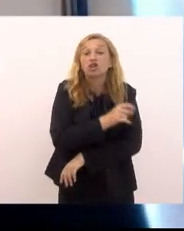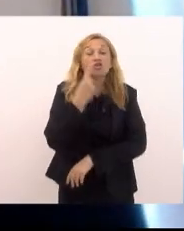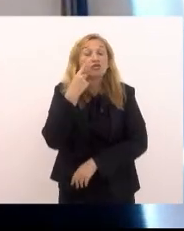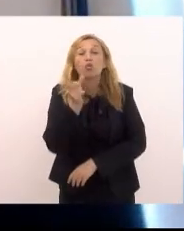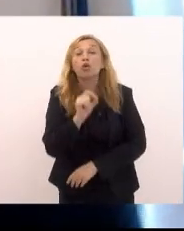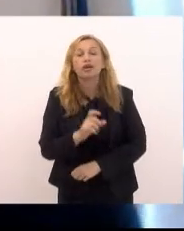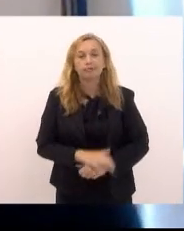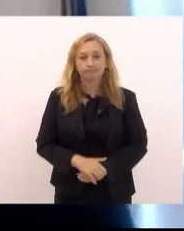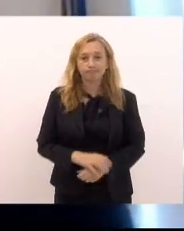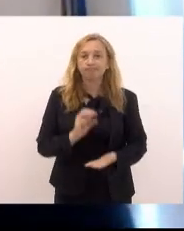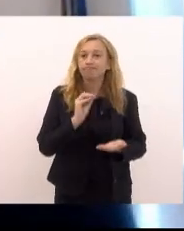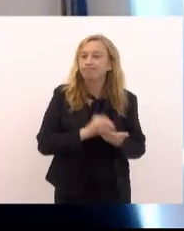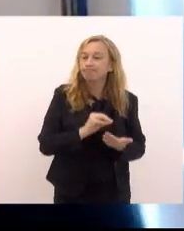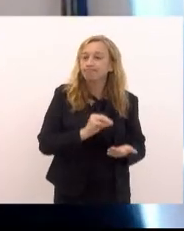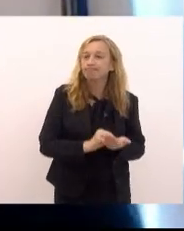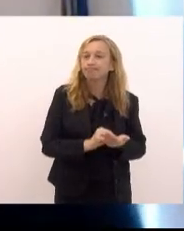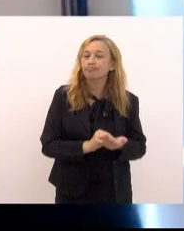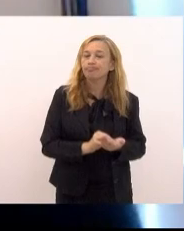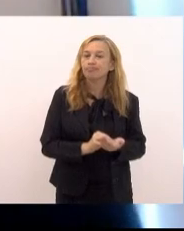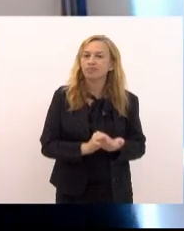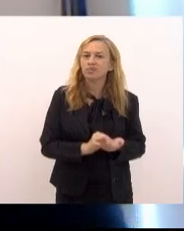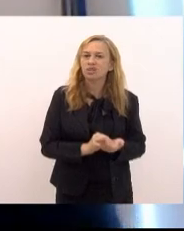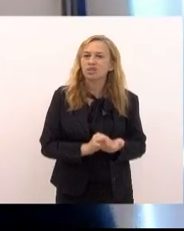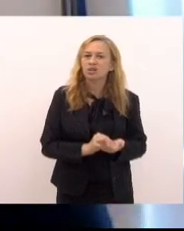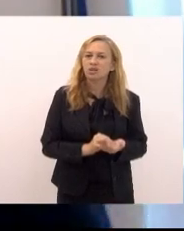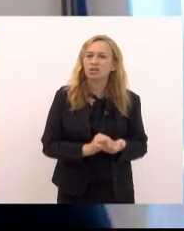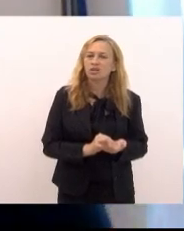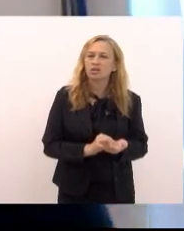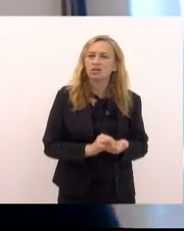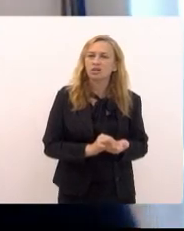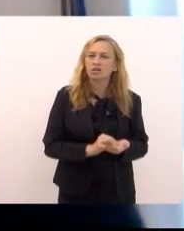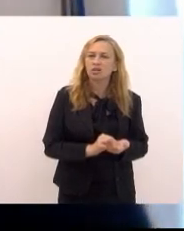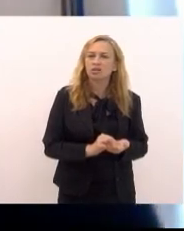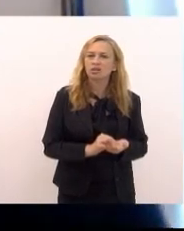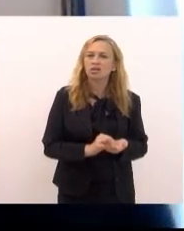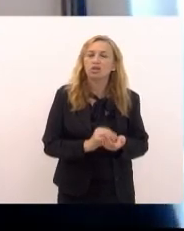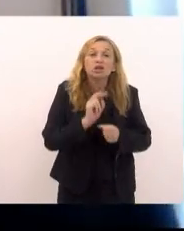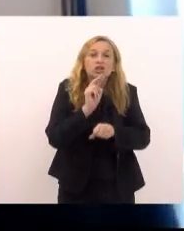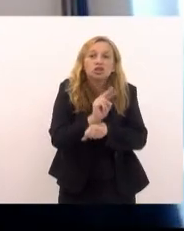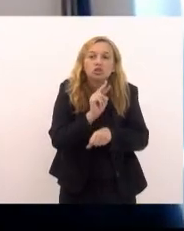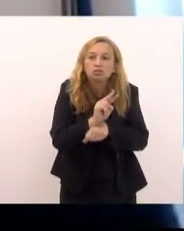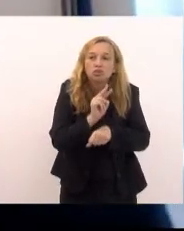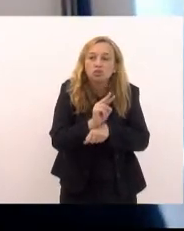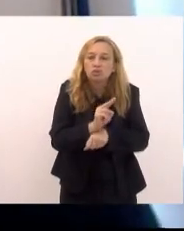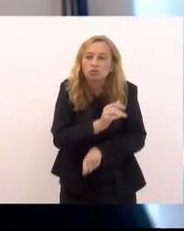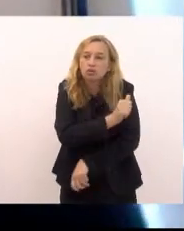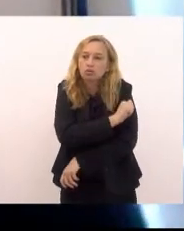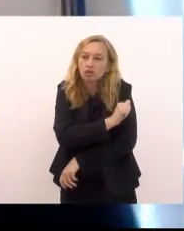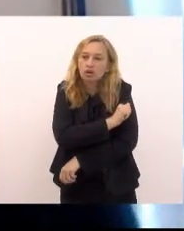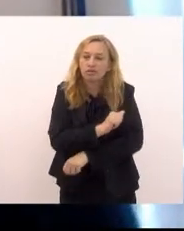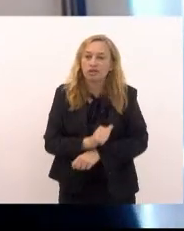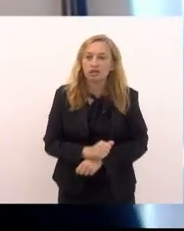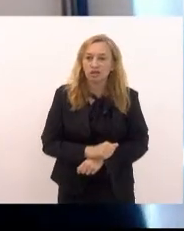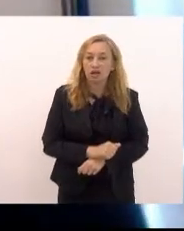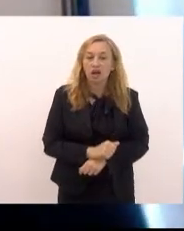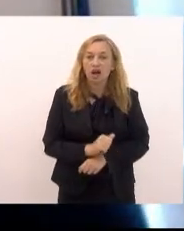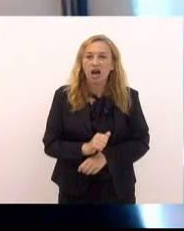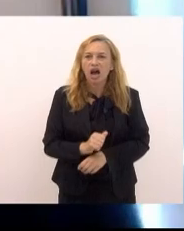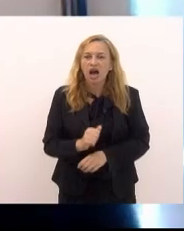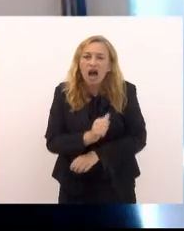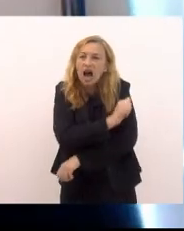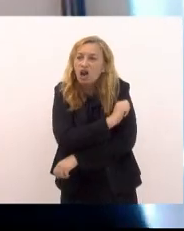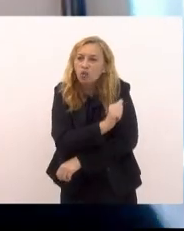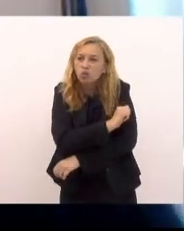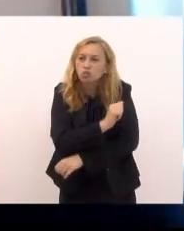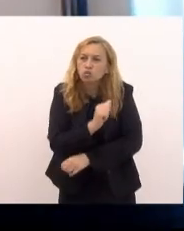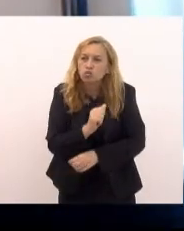viu? A falta de inspetores faz com que muitos alunos fiquem o tempo inteiro sem máscara nos corredores. Não consegue haver